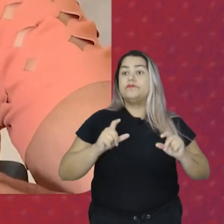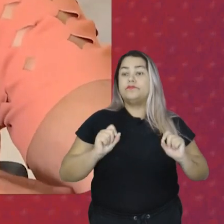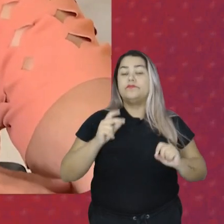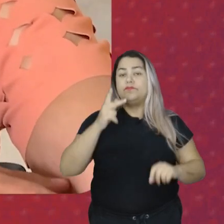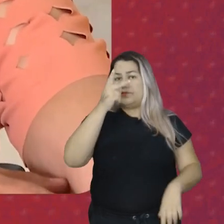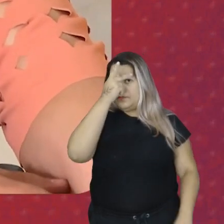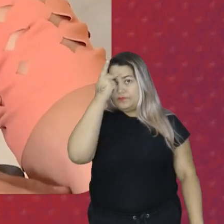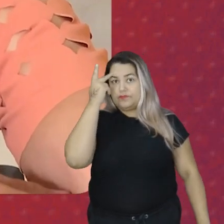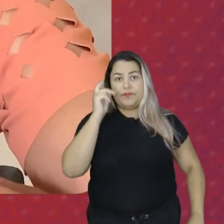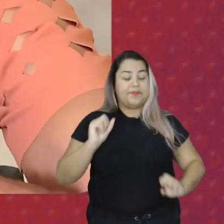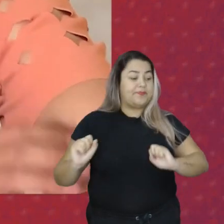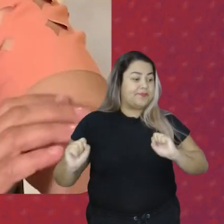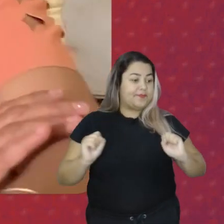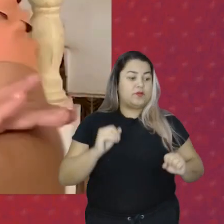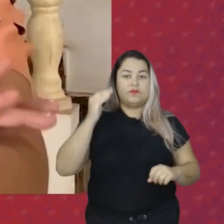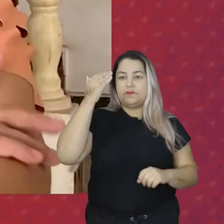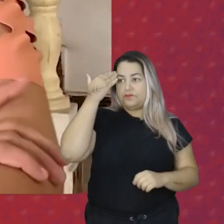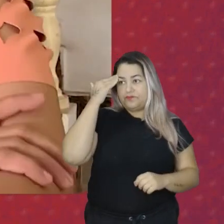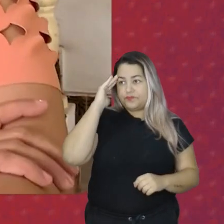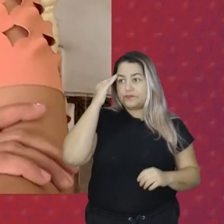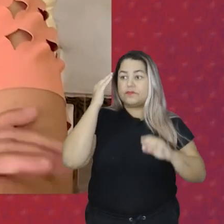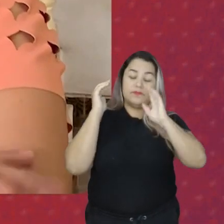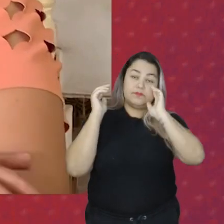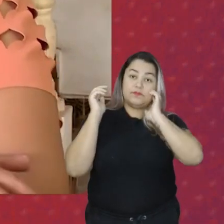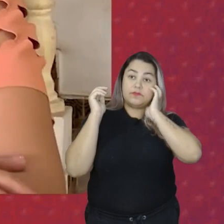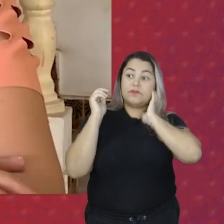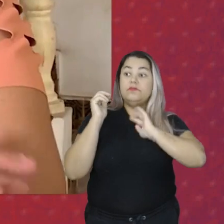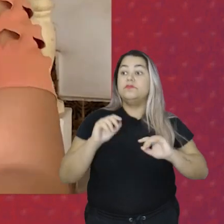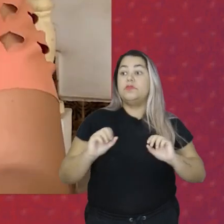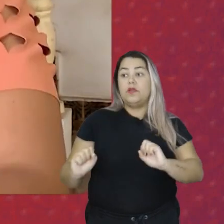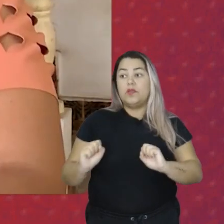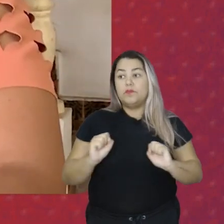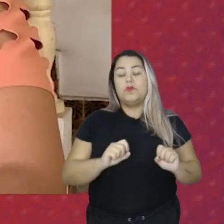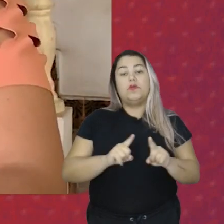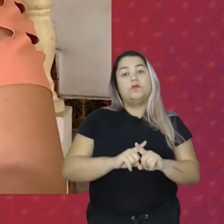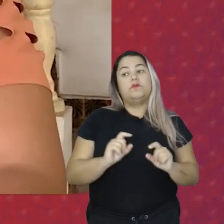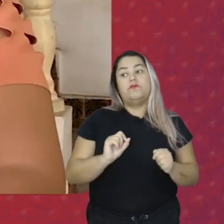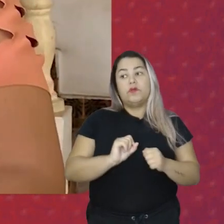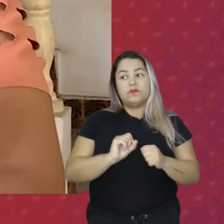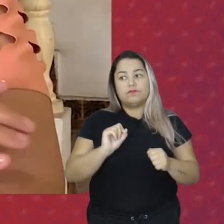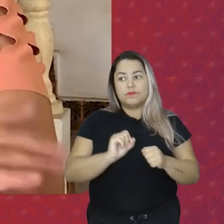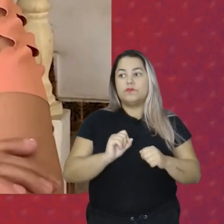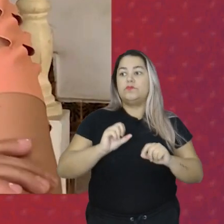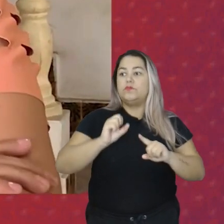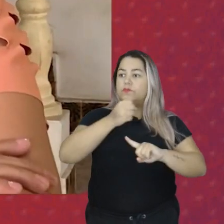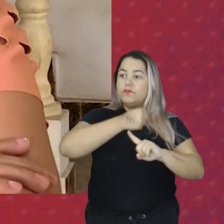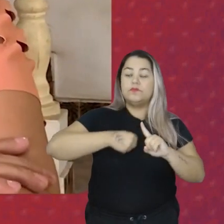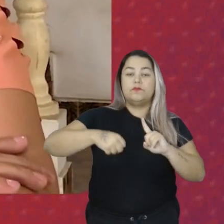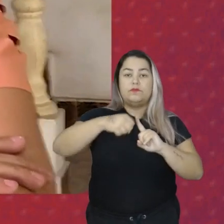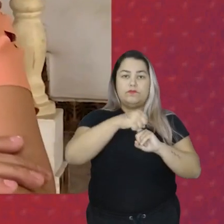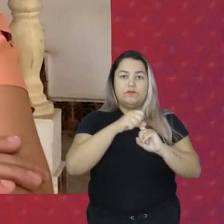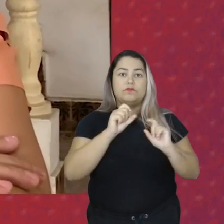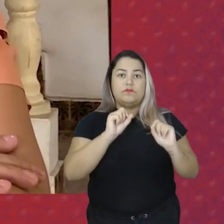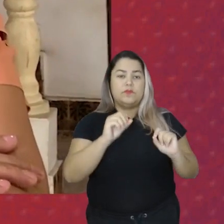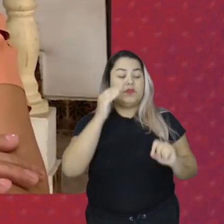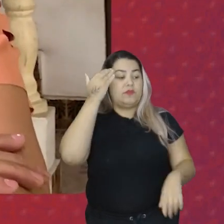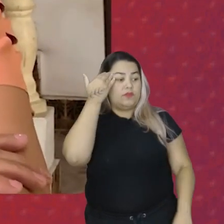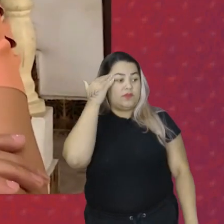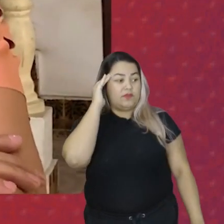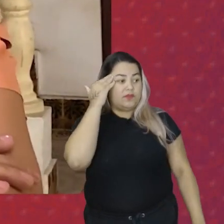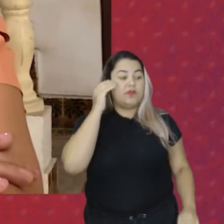ela possa entender e para que ela possa fazer a sociedade